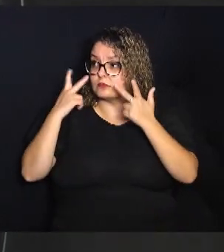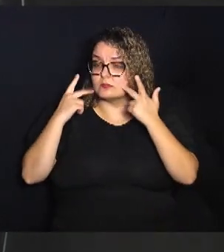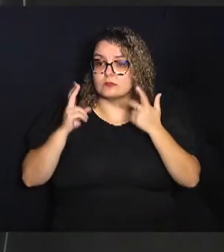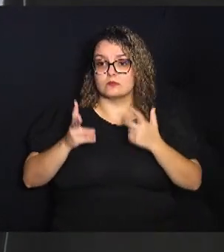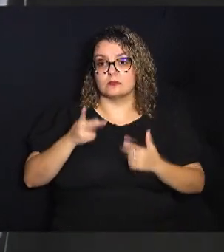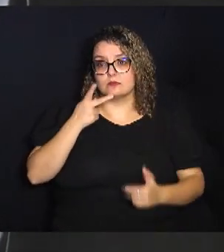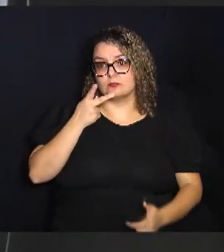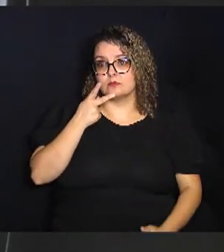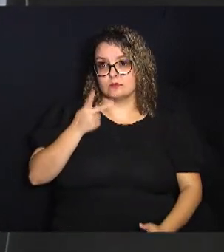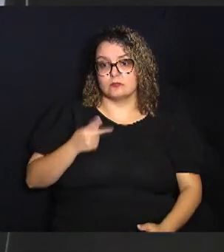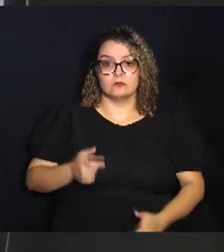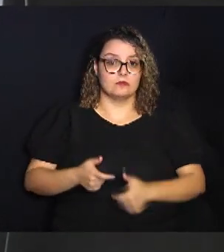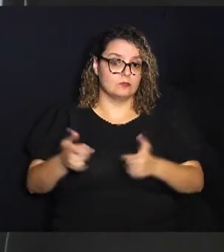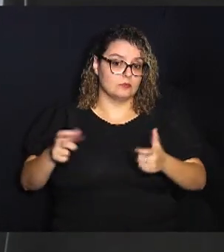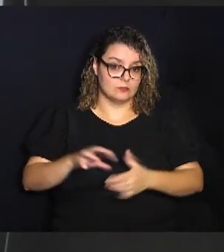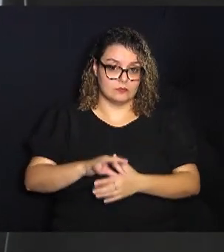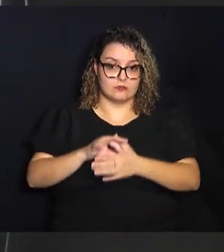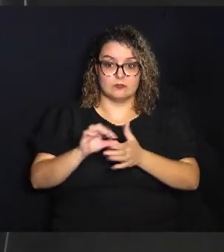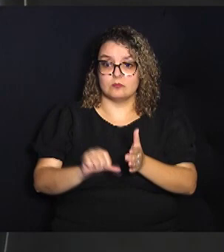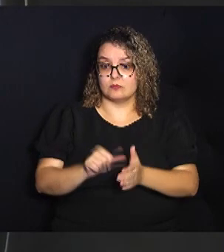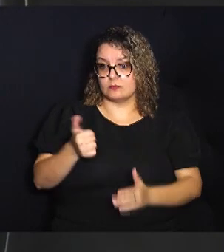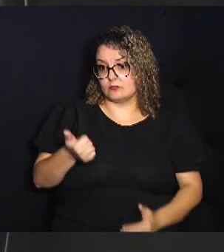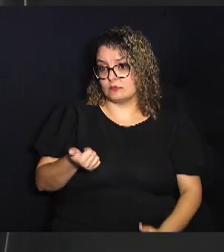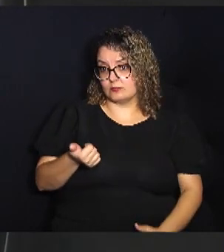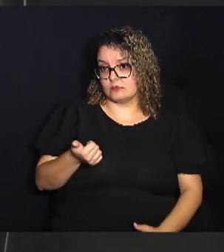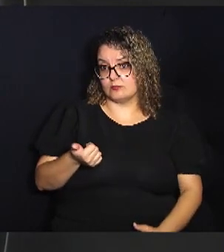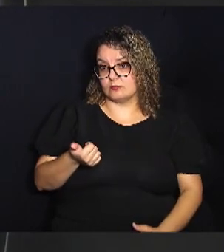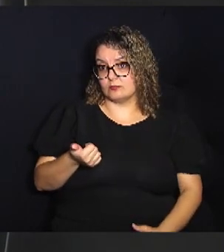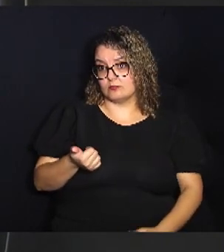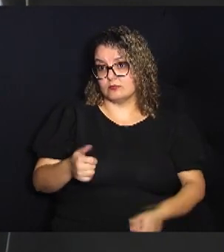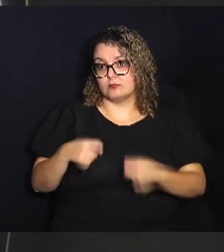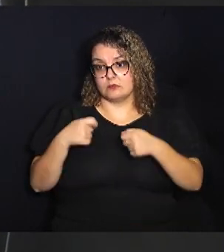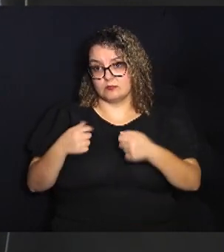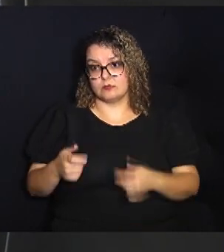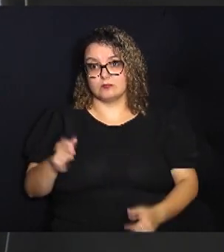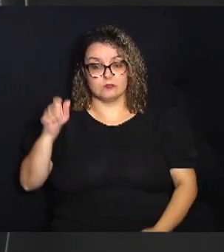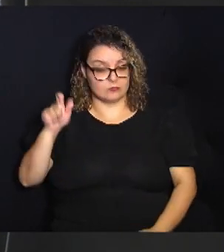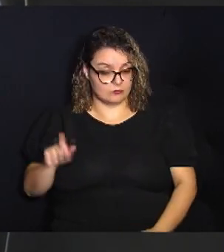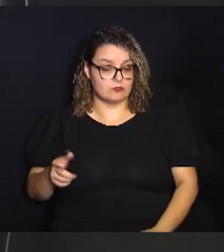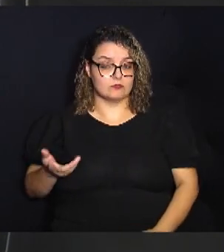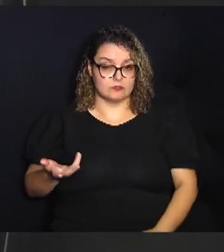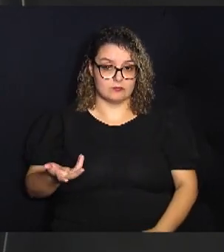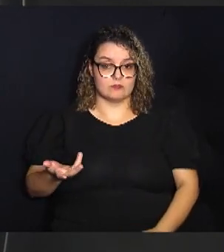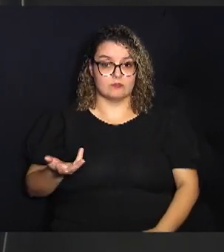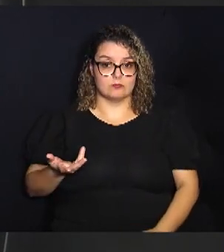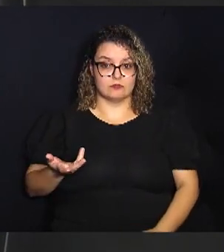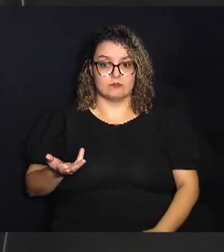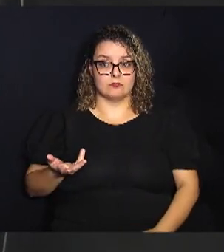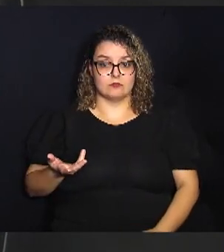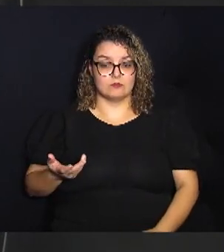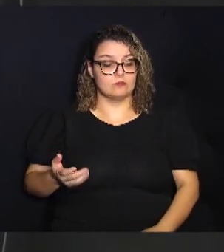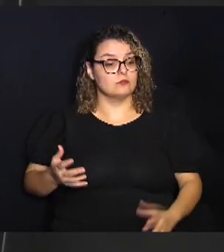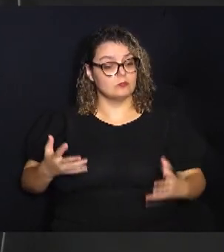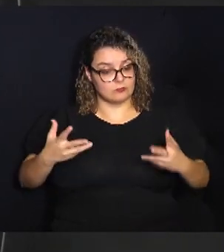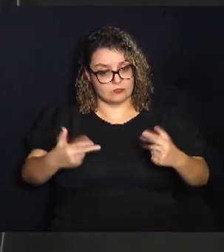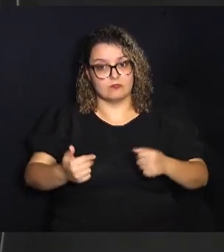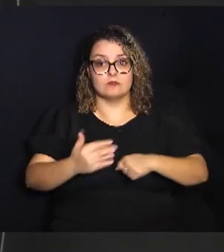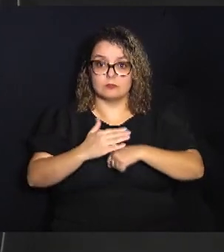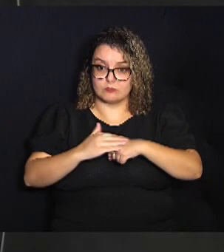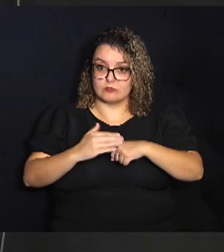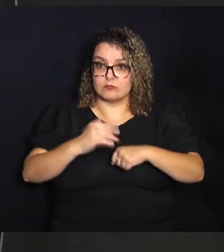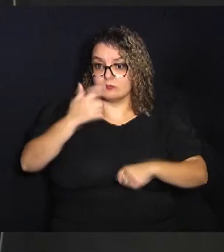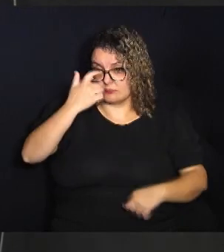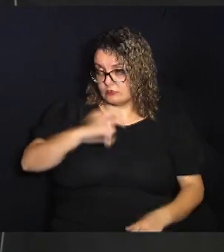digo, as grandes lideranças, primeiro, elas têm que ser uma pessoa, assim, que as pessoas têm um carinho por